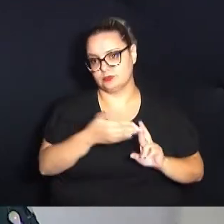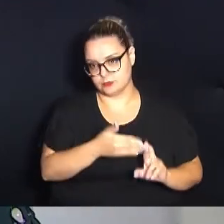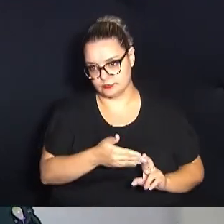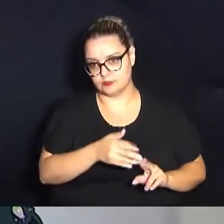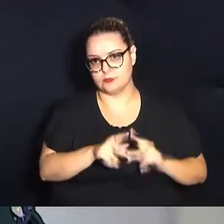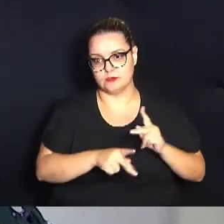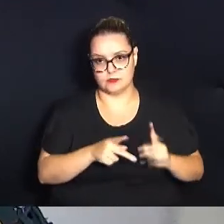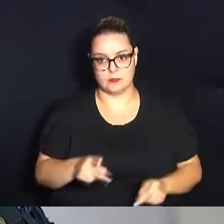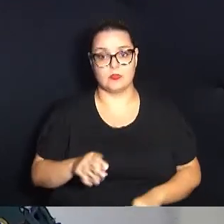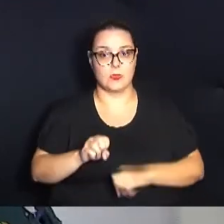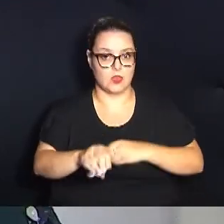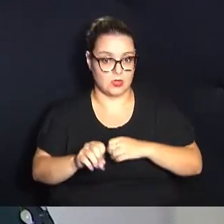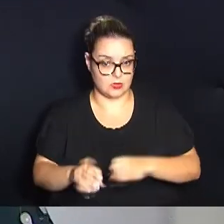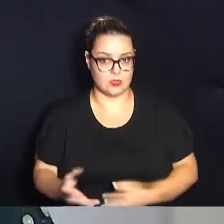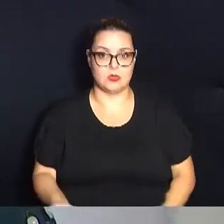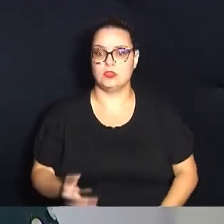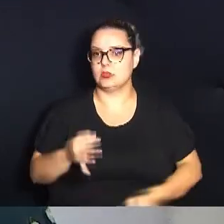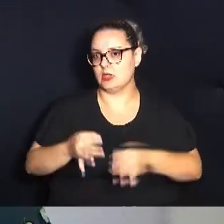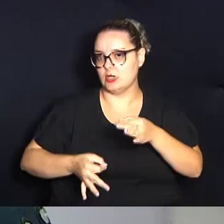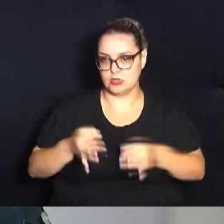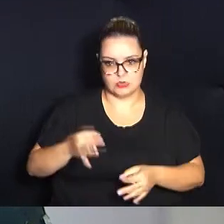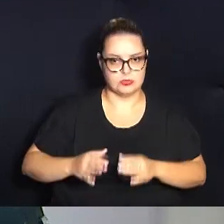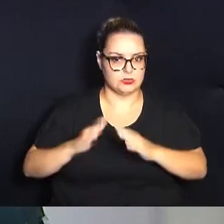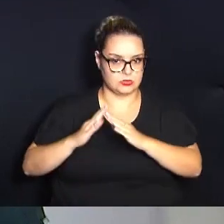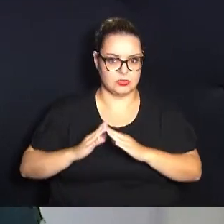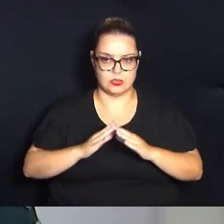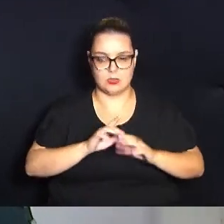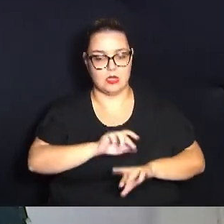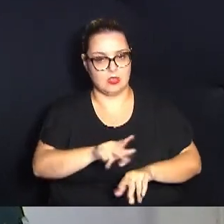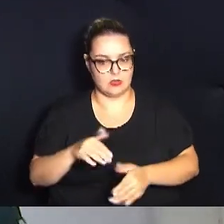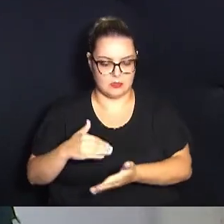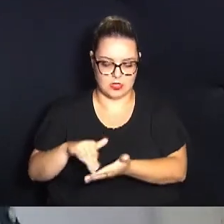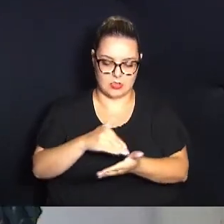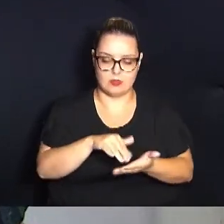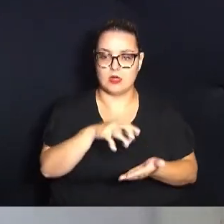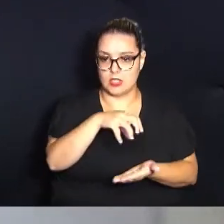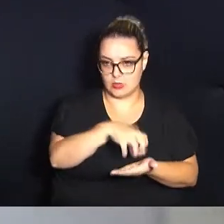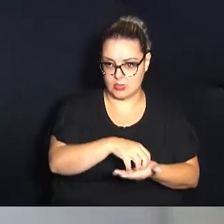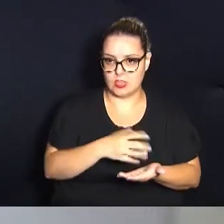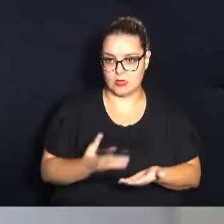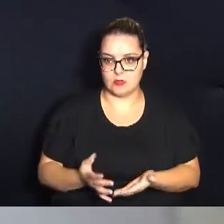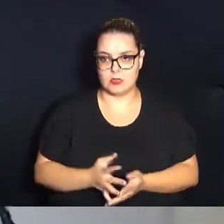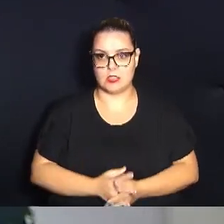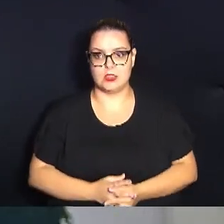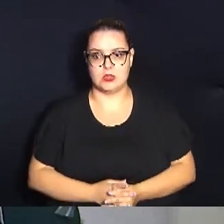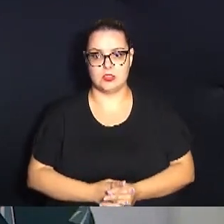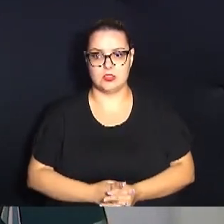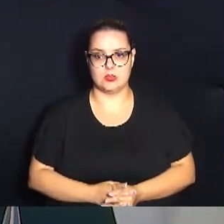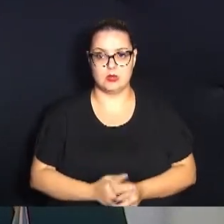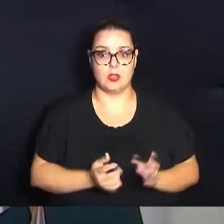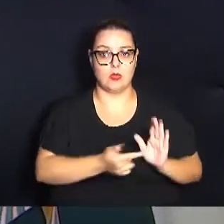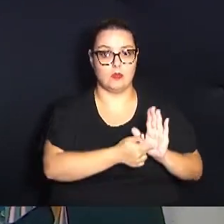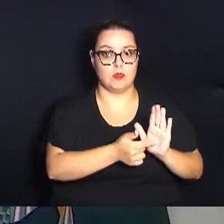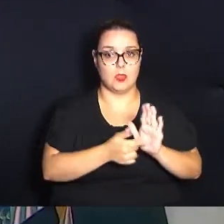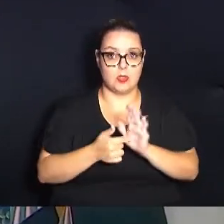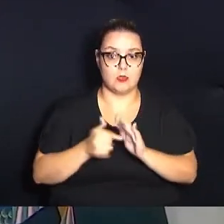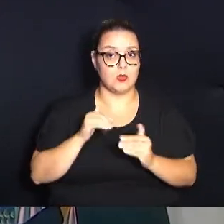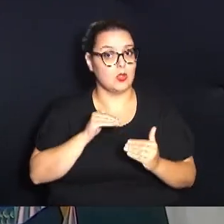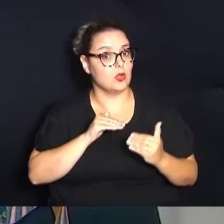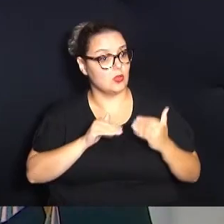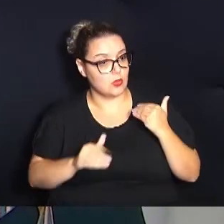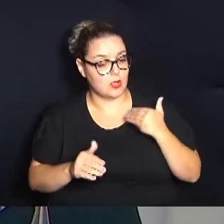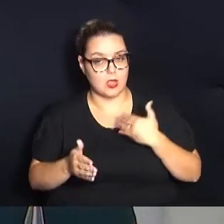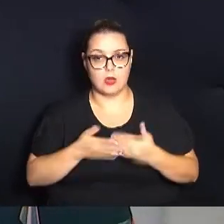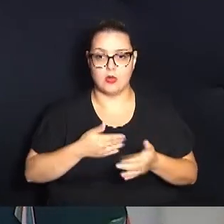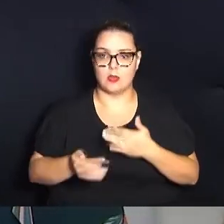com representação do da educação da Saúde da Justiça da habitação de Várias Vários órgãos representativos eh